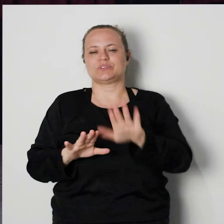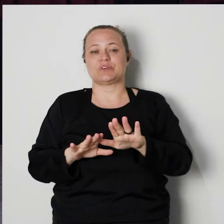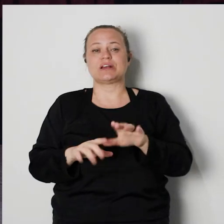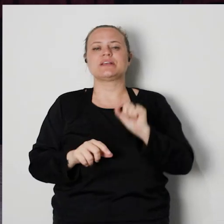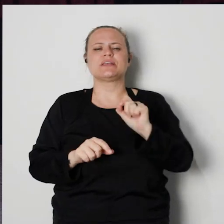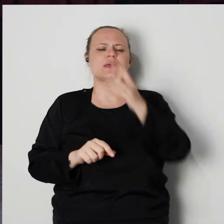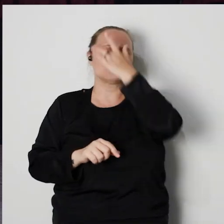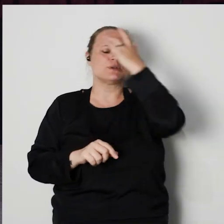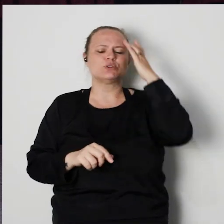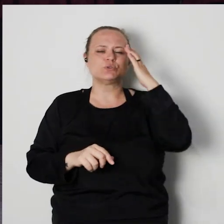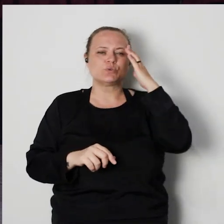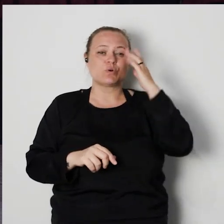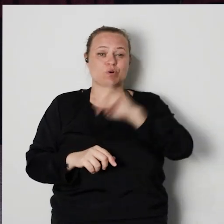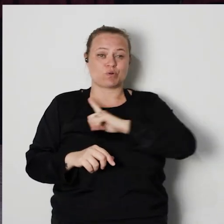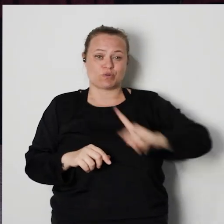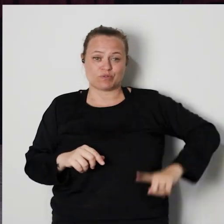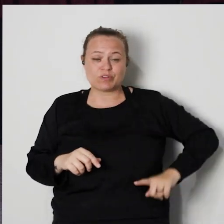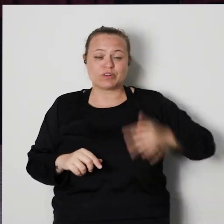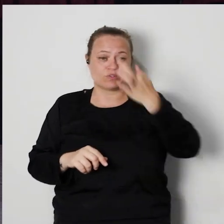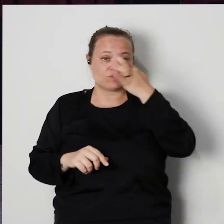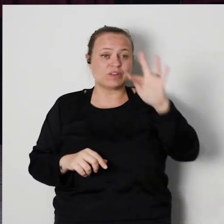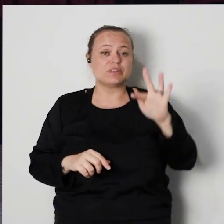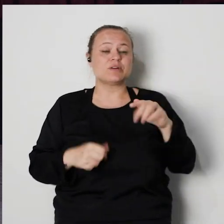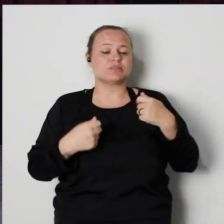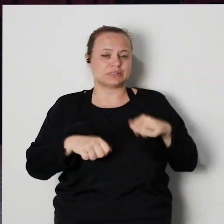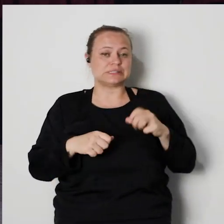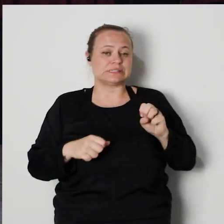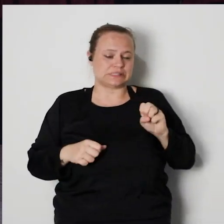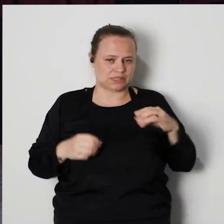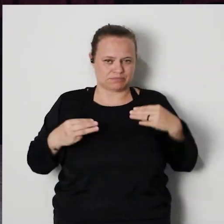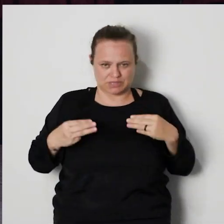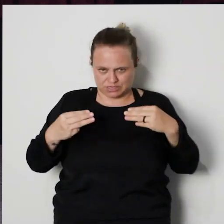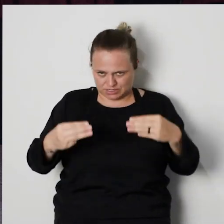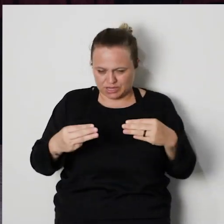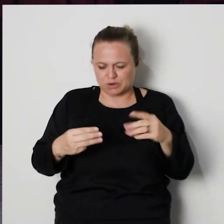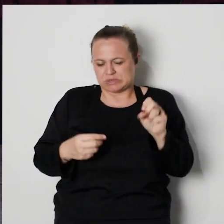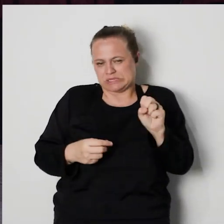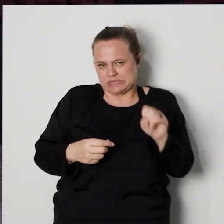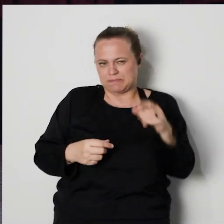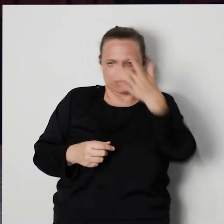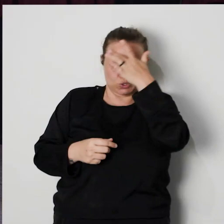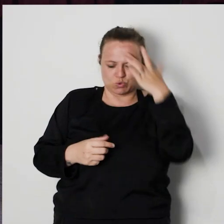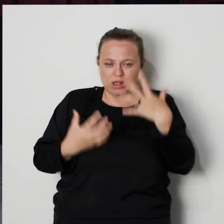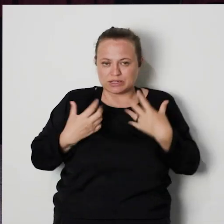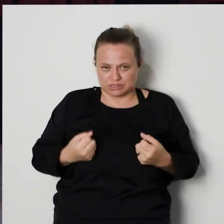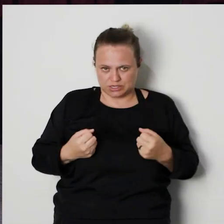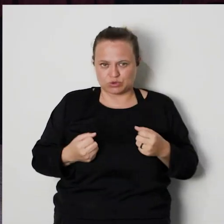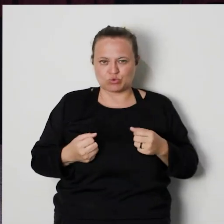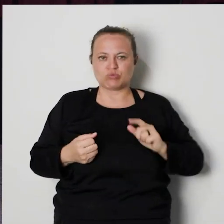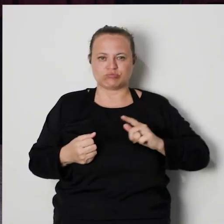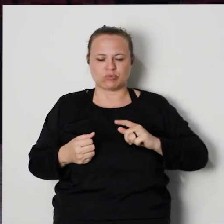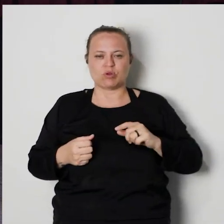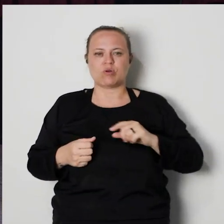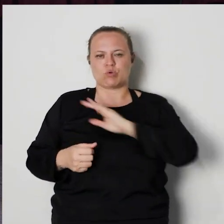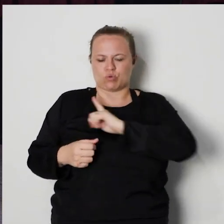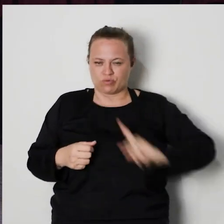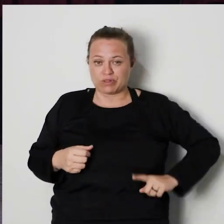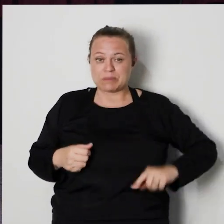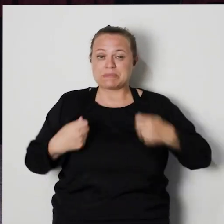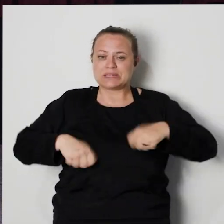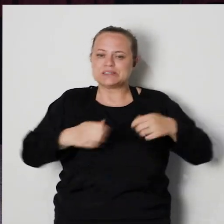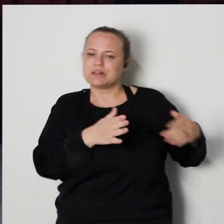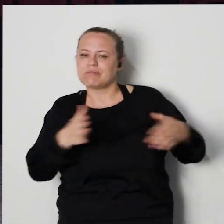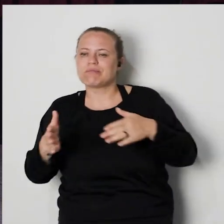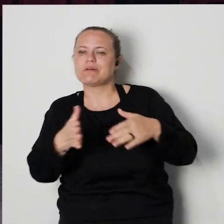um norte, um guia, para não dizer assim, quem assume o governo federal e o Ministério, que, se